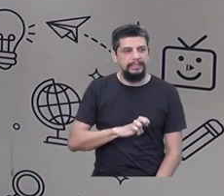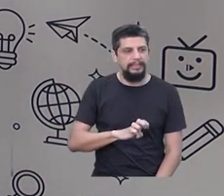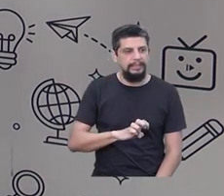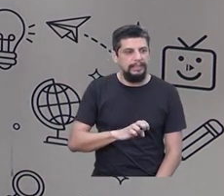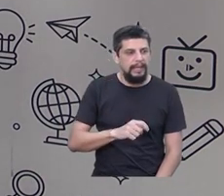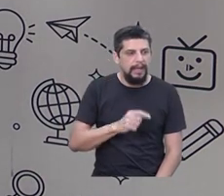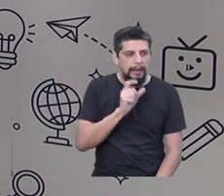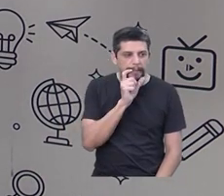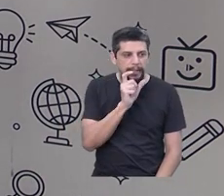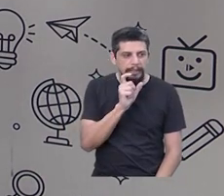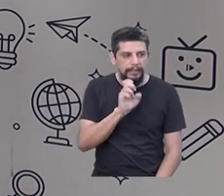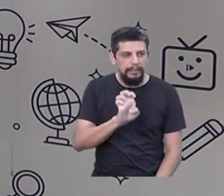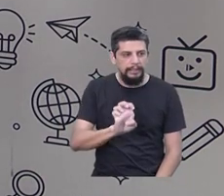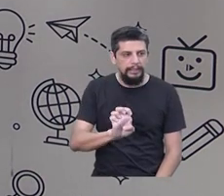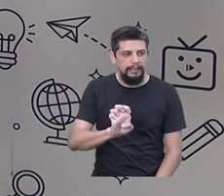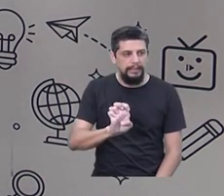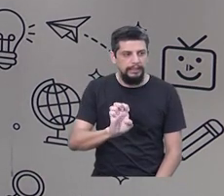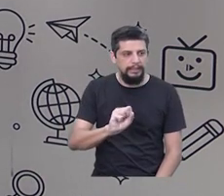Espalhar.